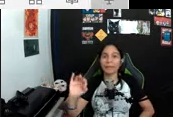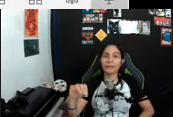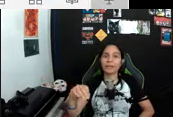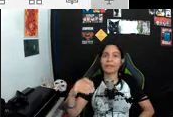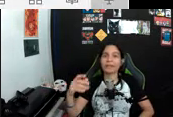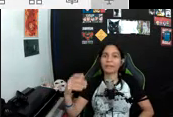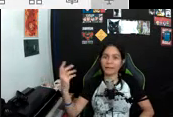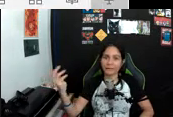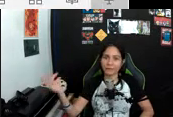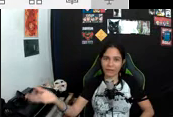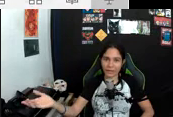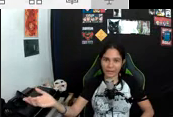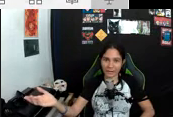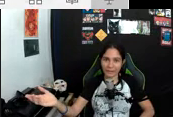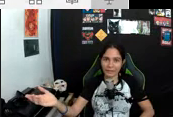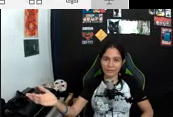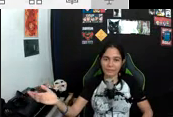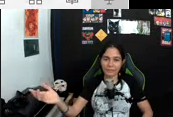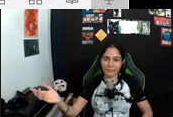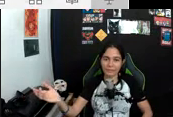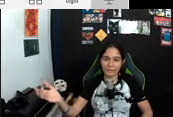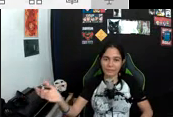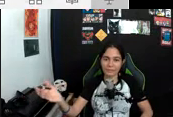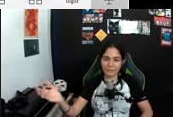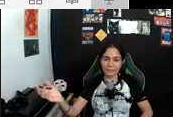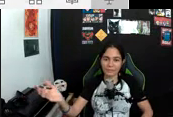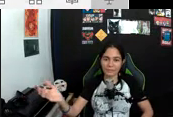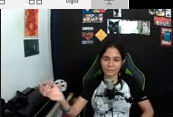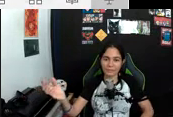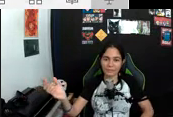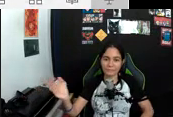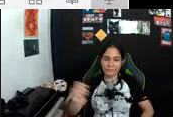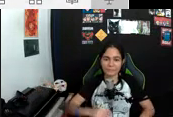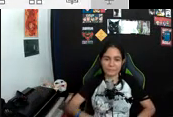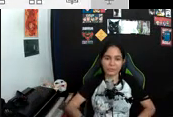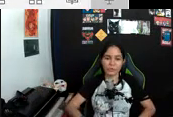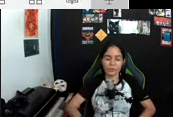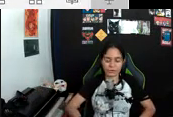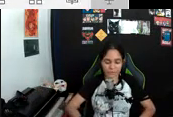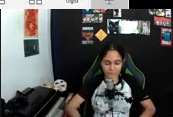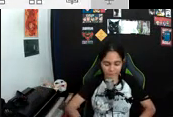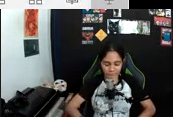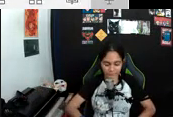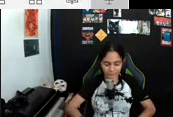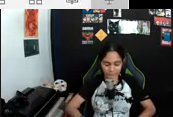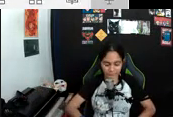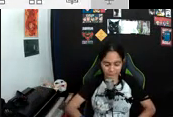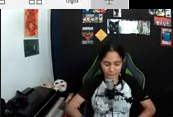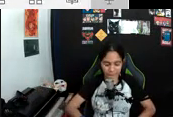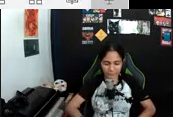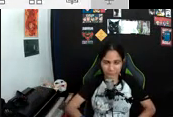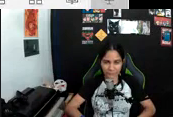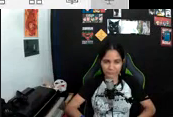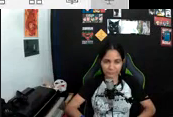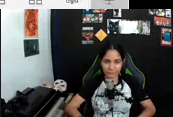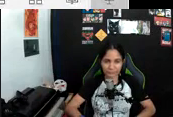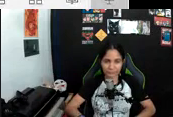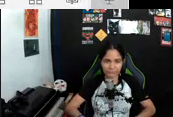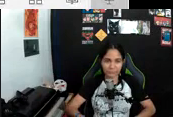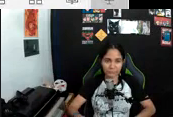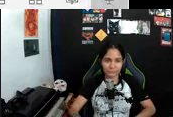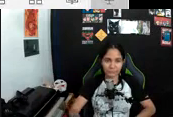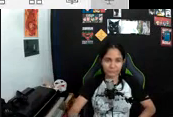Aí é isso que tem que se verificar. Não tem mais indicação. Ô, professora. Entendeu? Mas oi, professora. Você deixa de